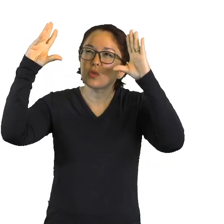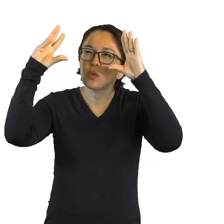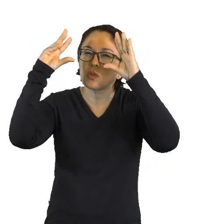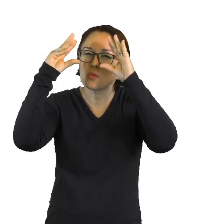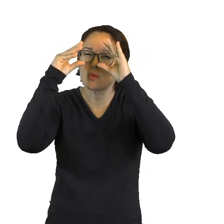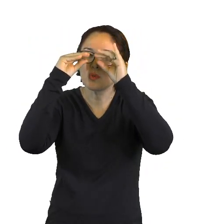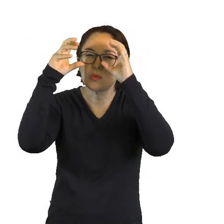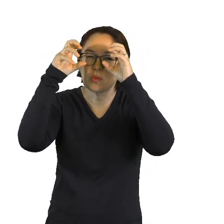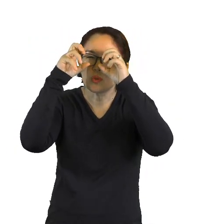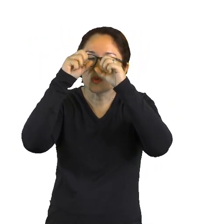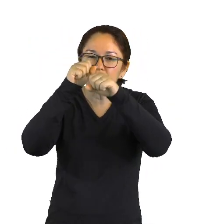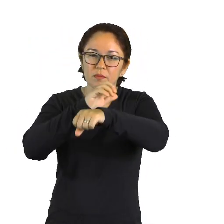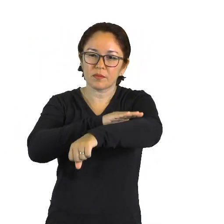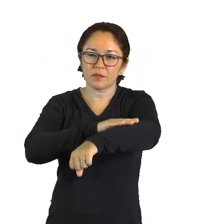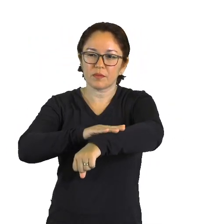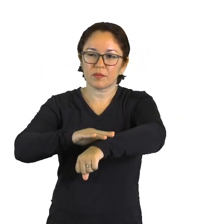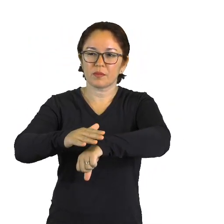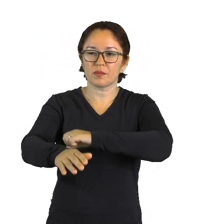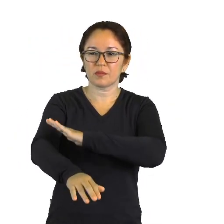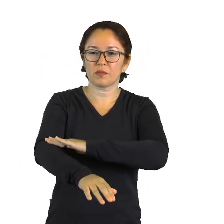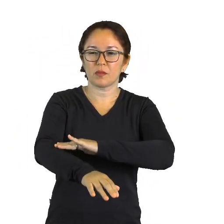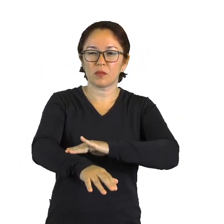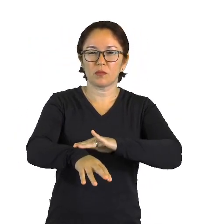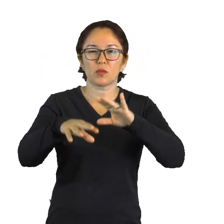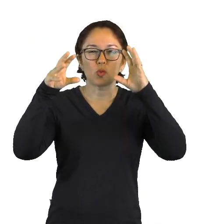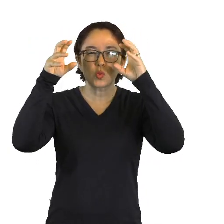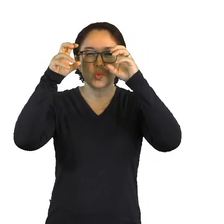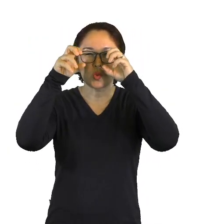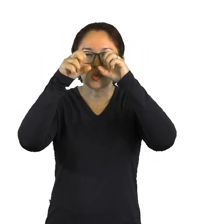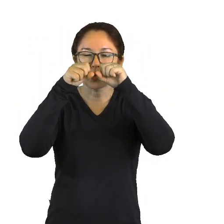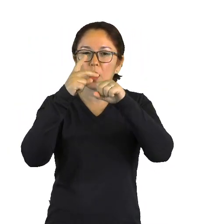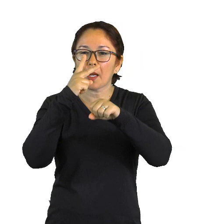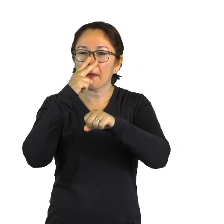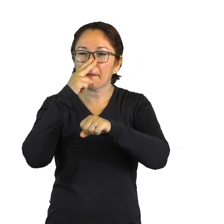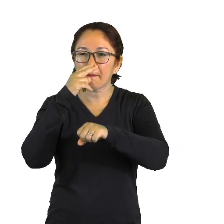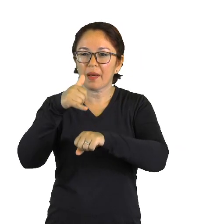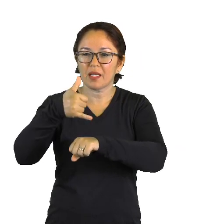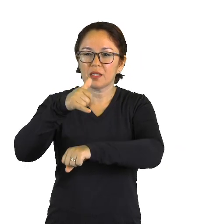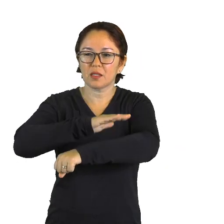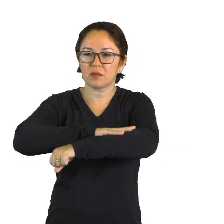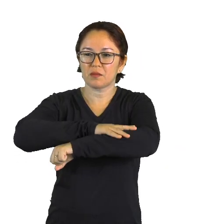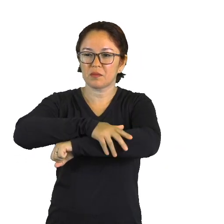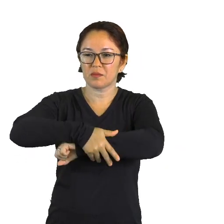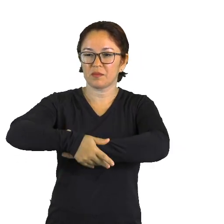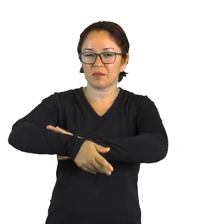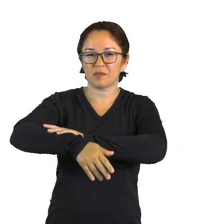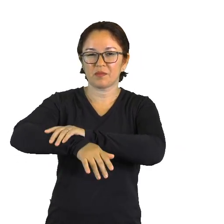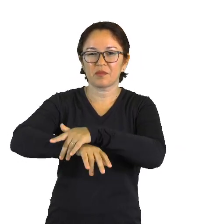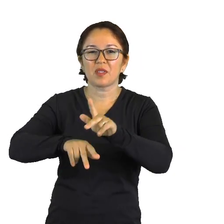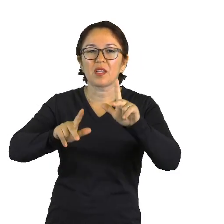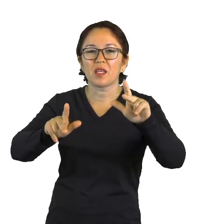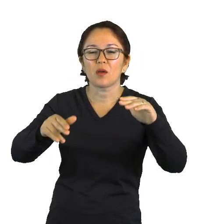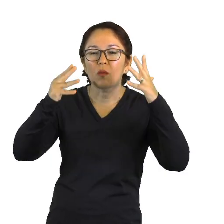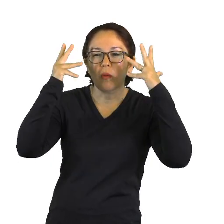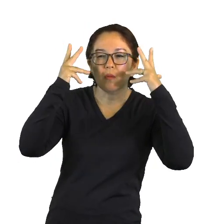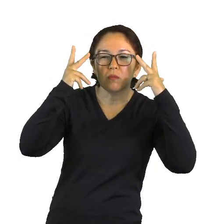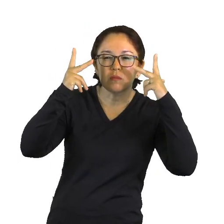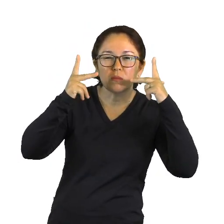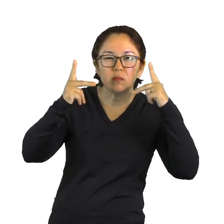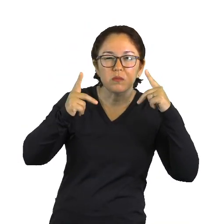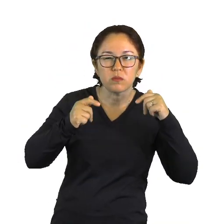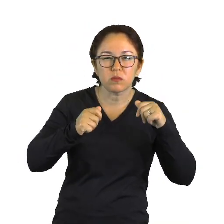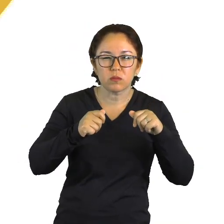era escura e lustrosa, que nem o pelo da pantera negra, quando pula na chuva.